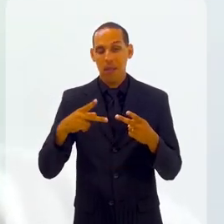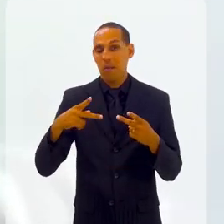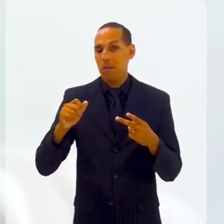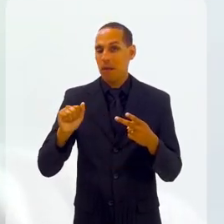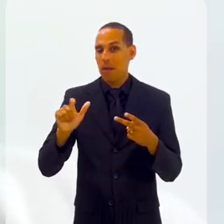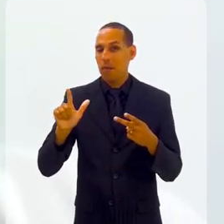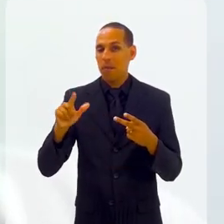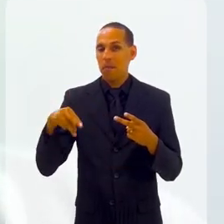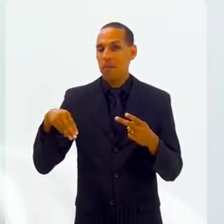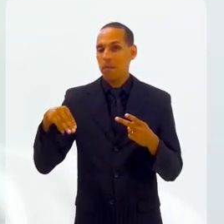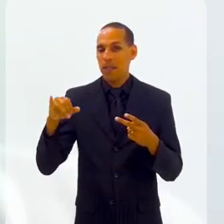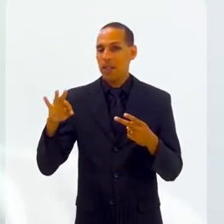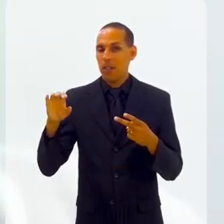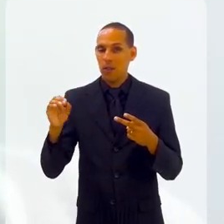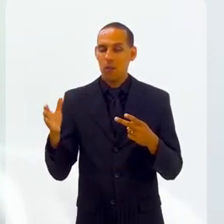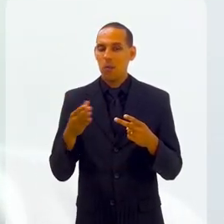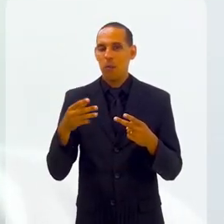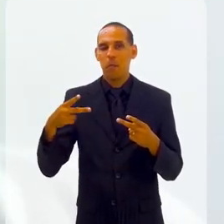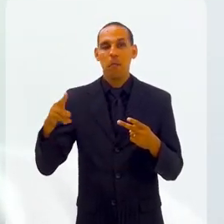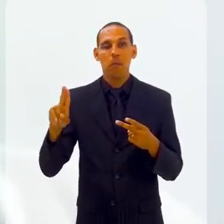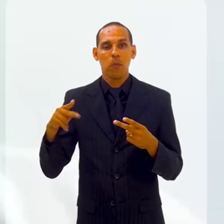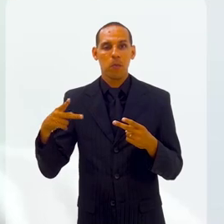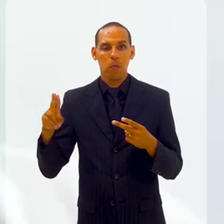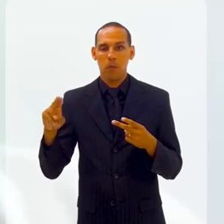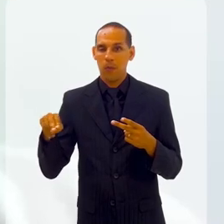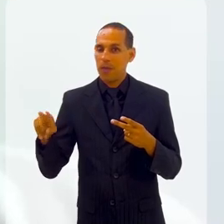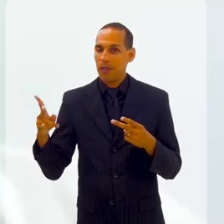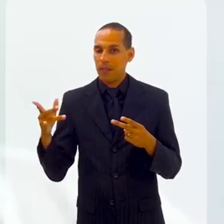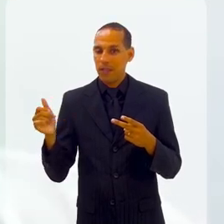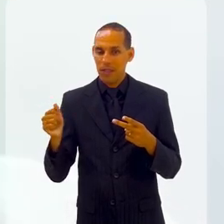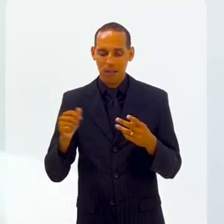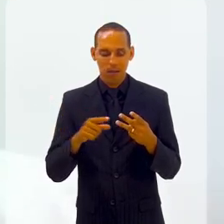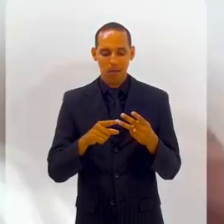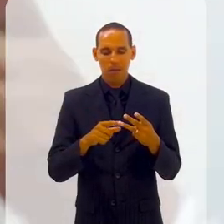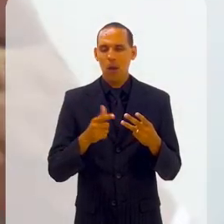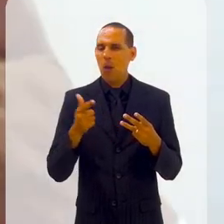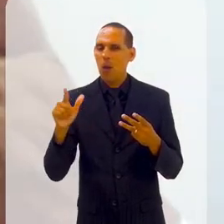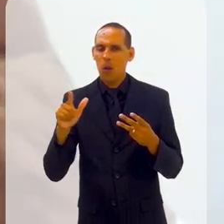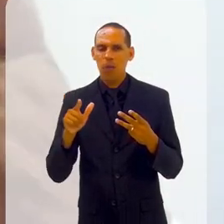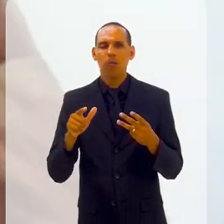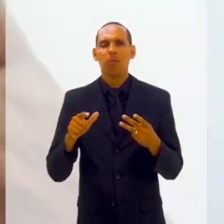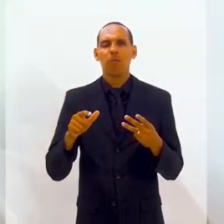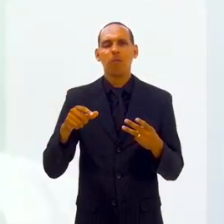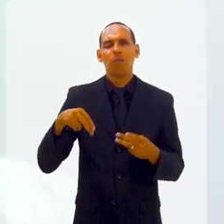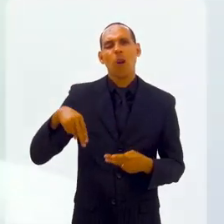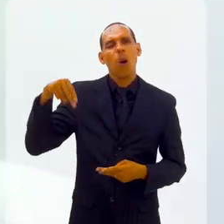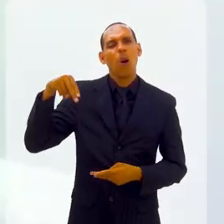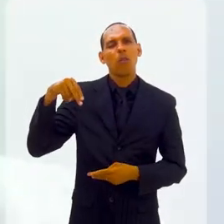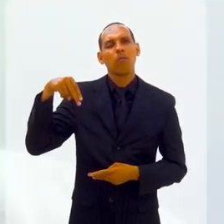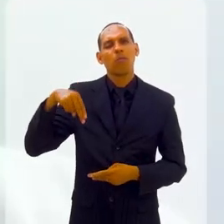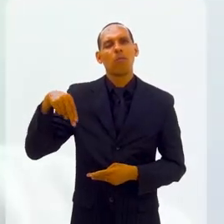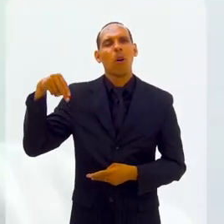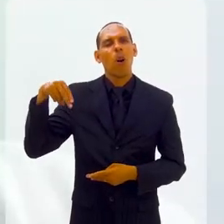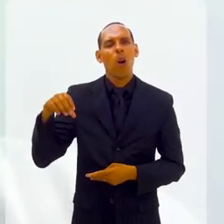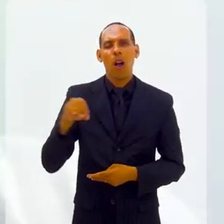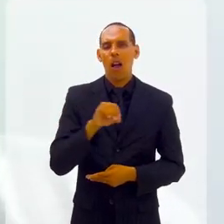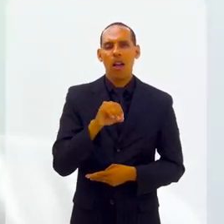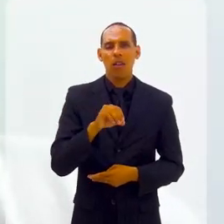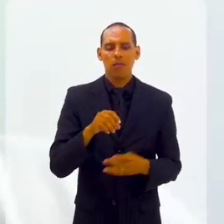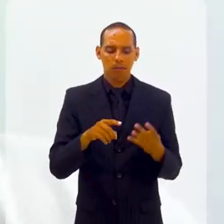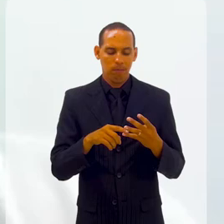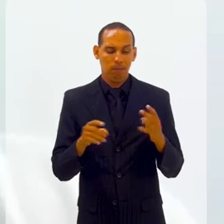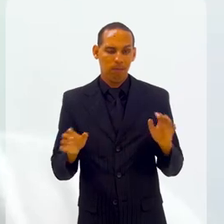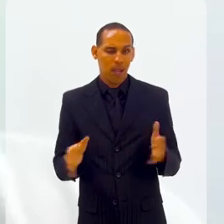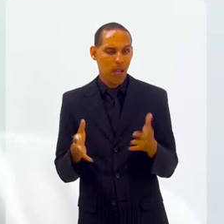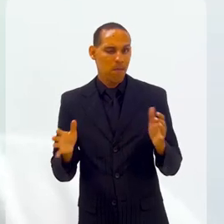produtiva do leite derivados das regiões Sul Fluminense Norte Noroeste do Estado também a cadeia